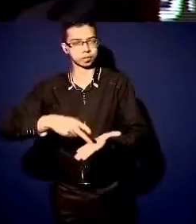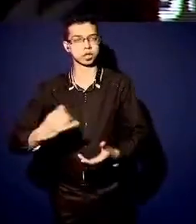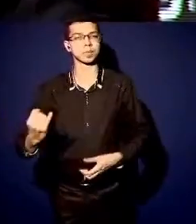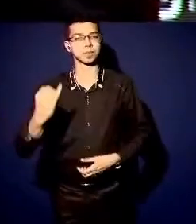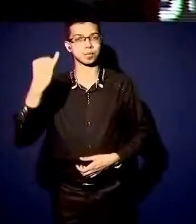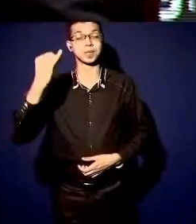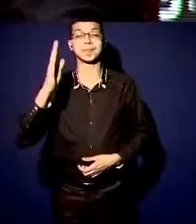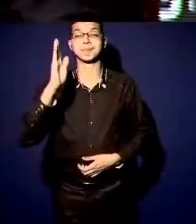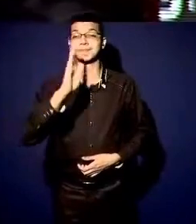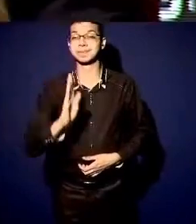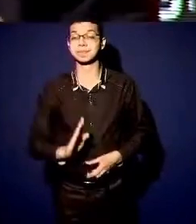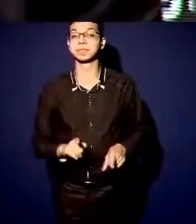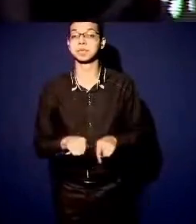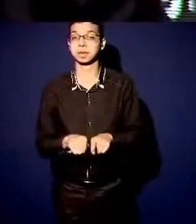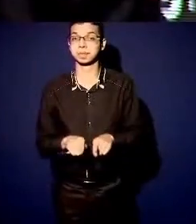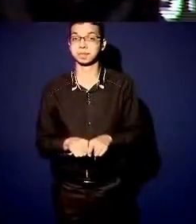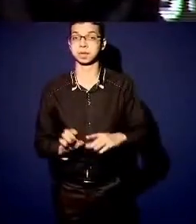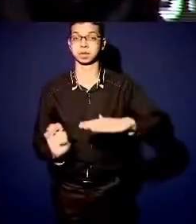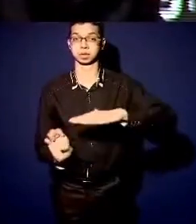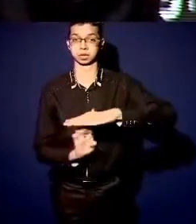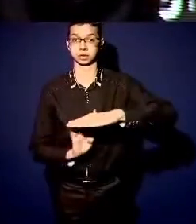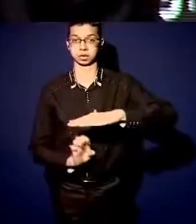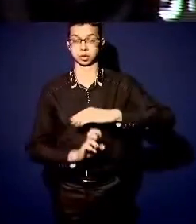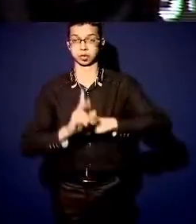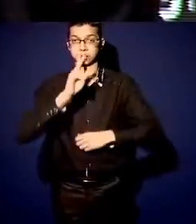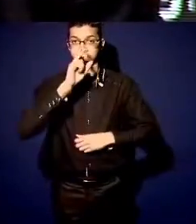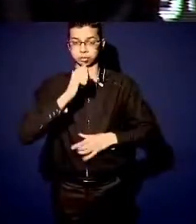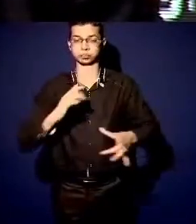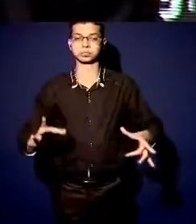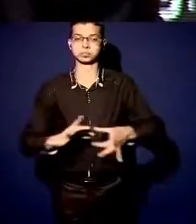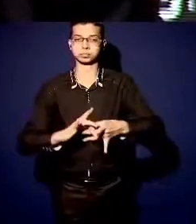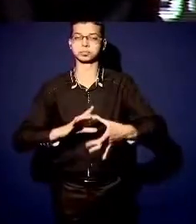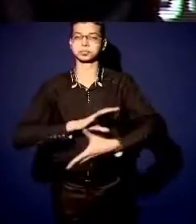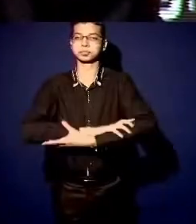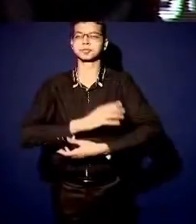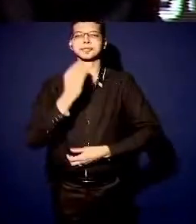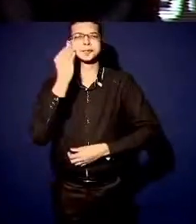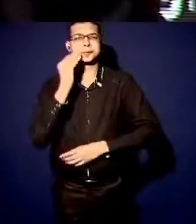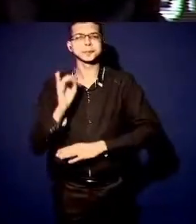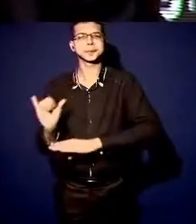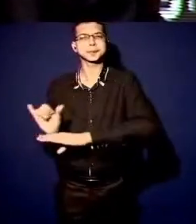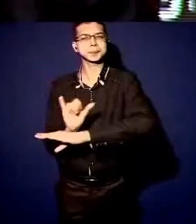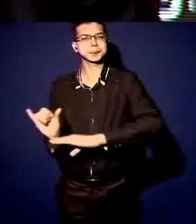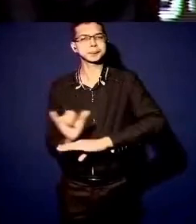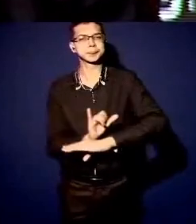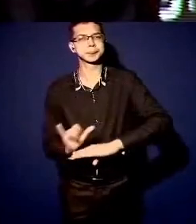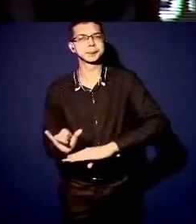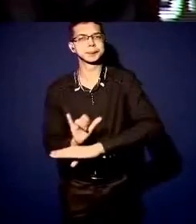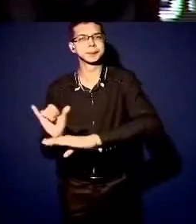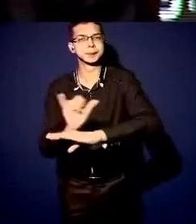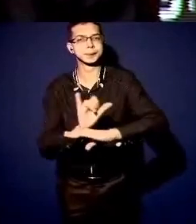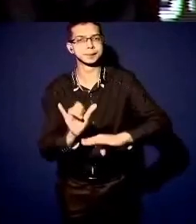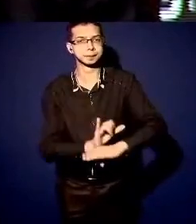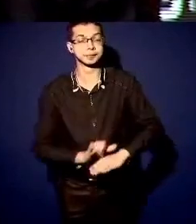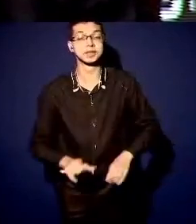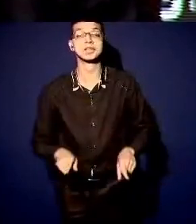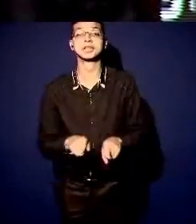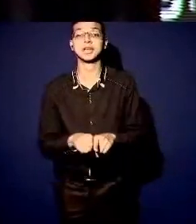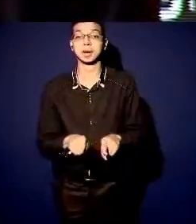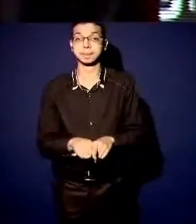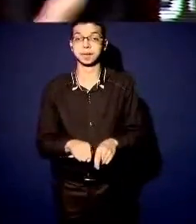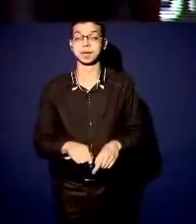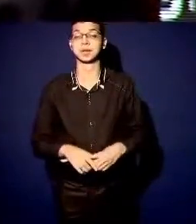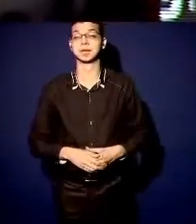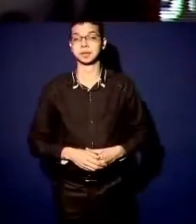consertações inclusive empresariais se formaram em torno disso há uma locação razoável de recursos